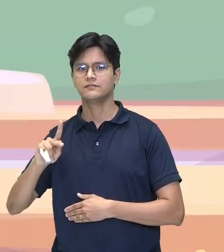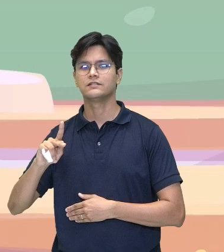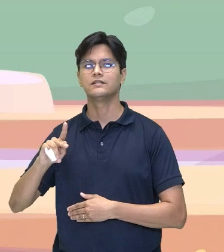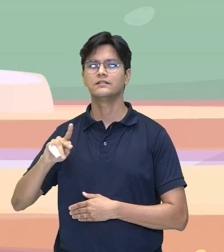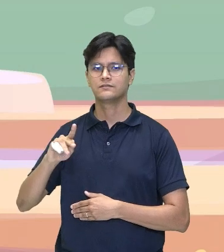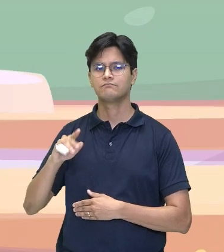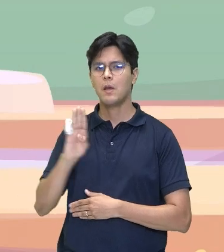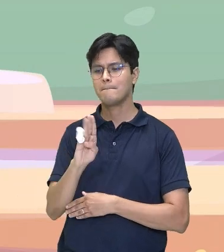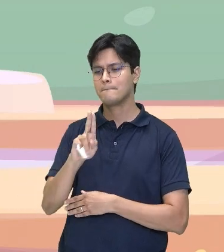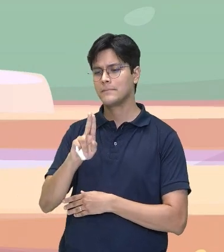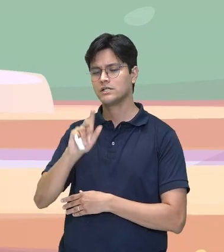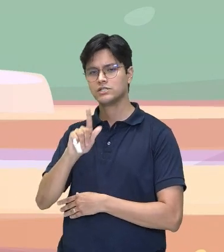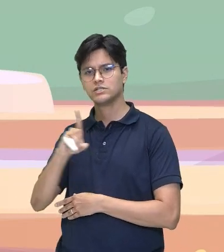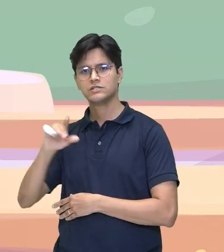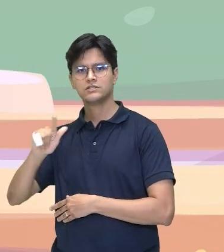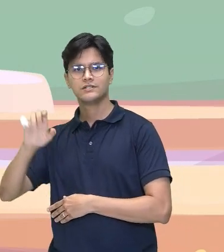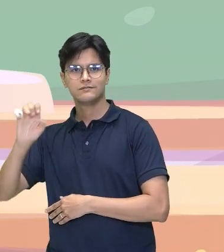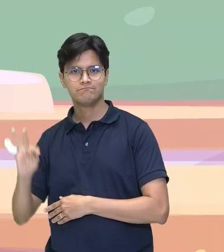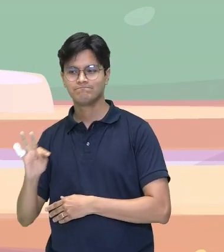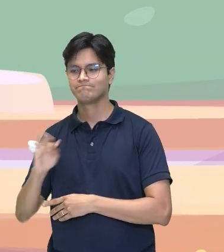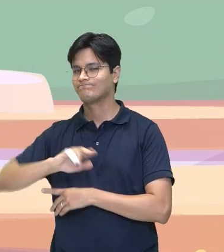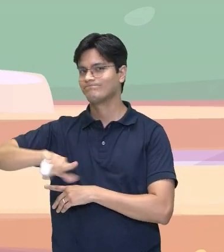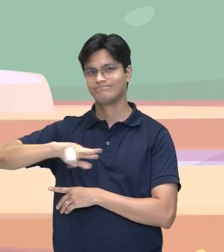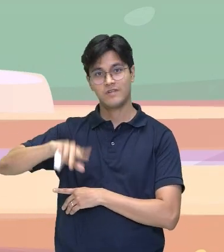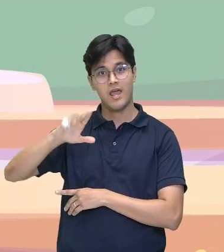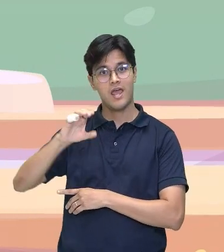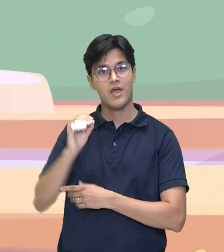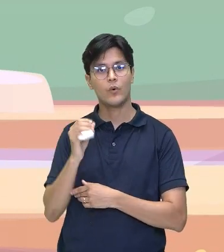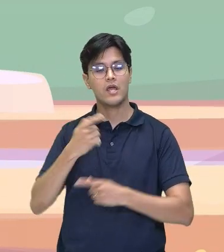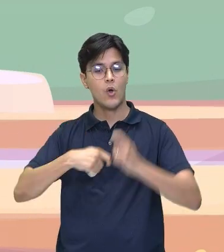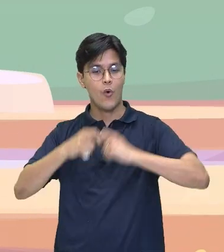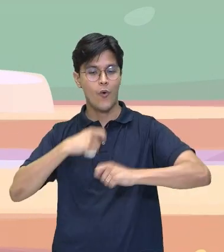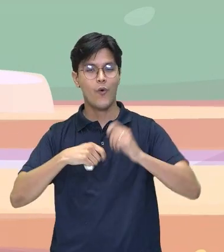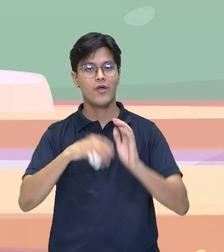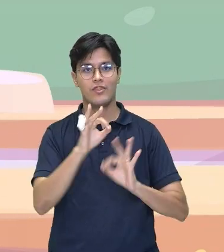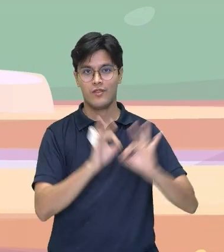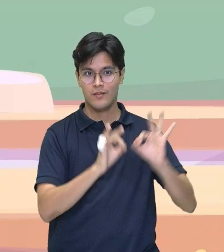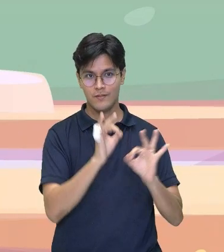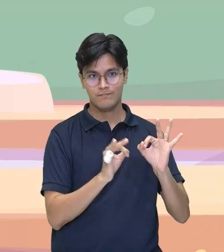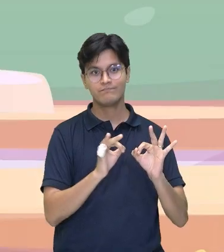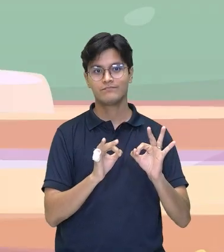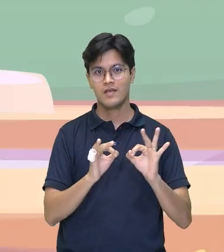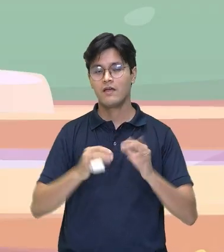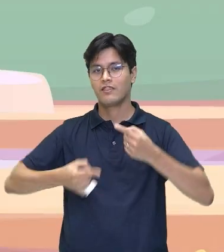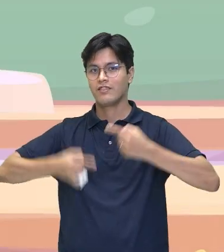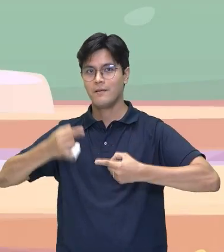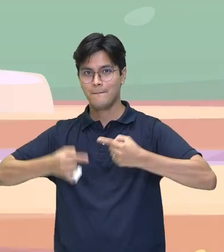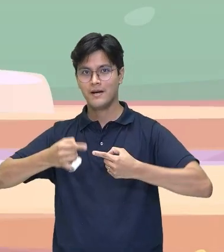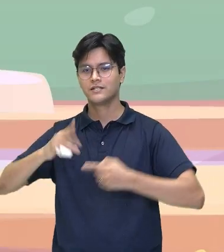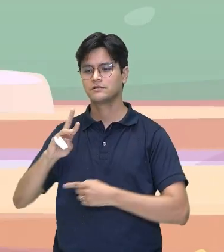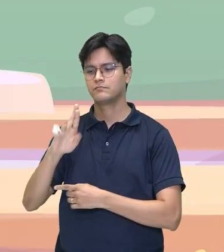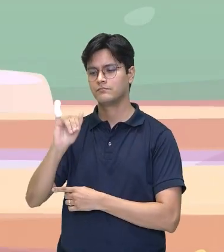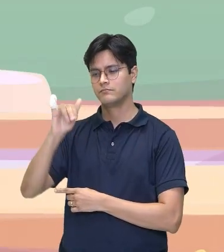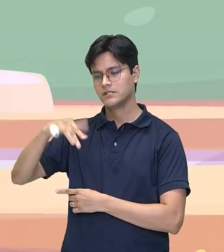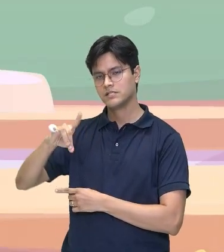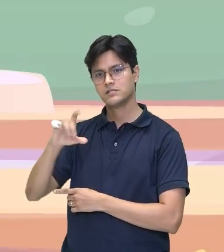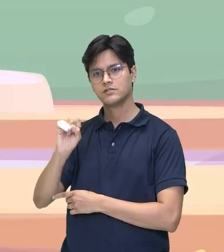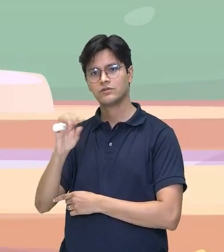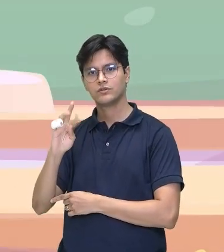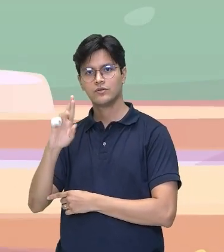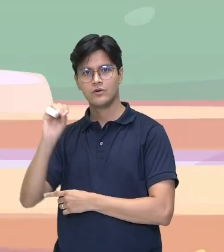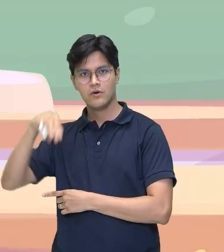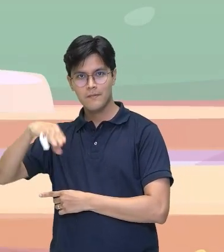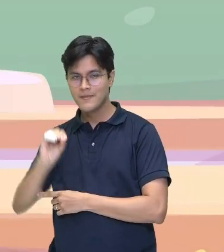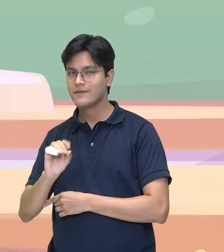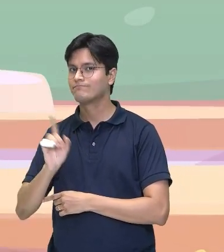Não é budget, é orçamento. Não é brainstorming, é debate. Não é draft, é